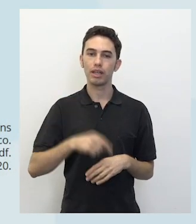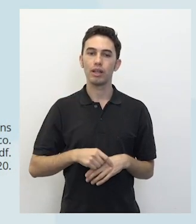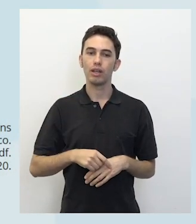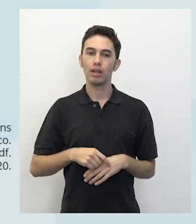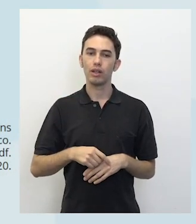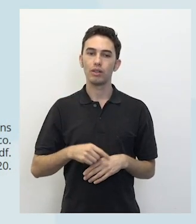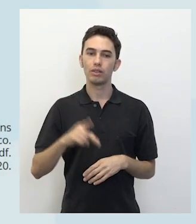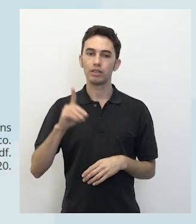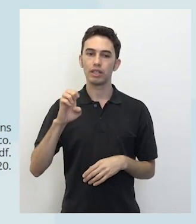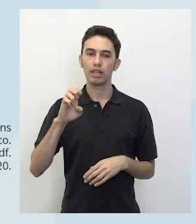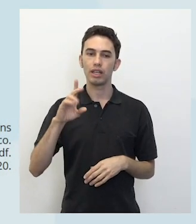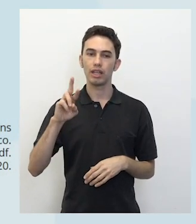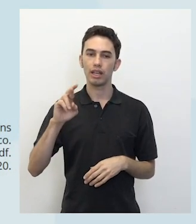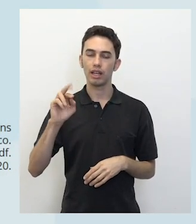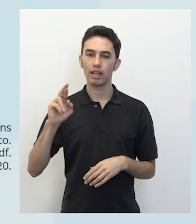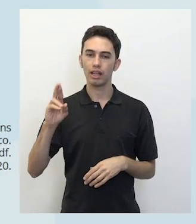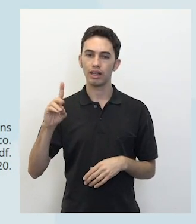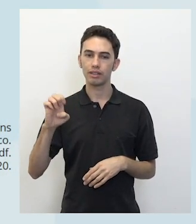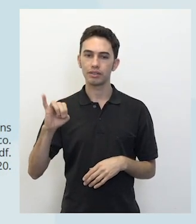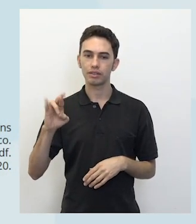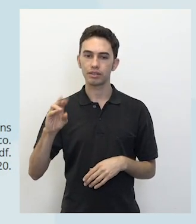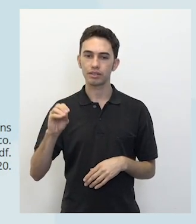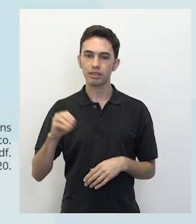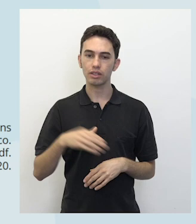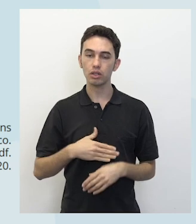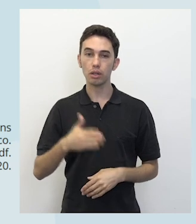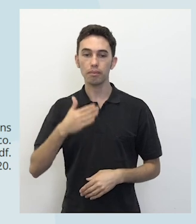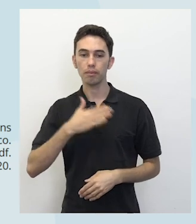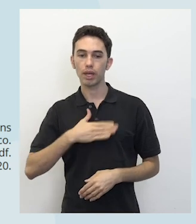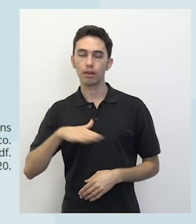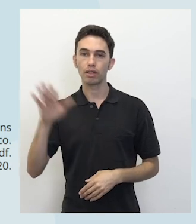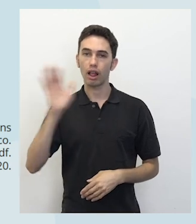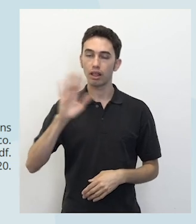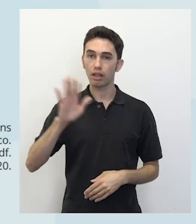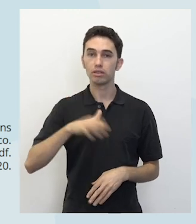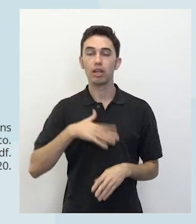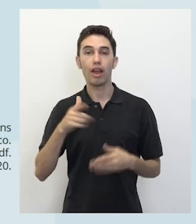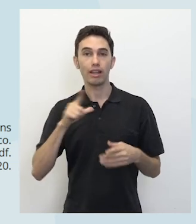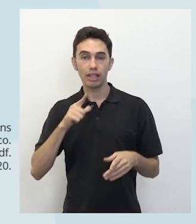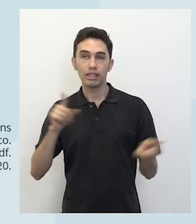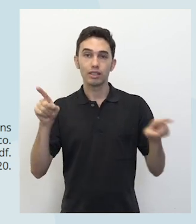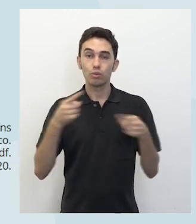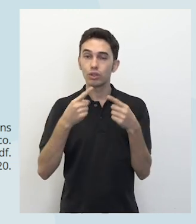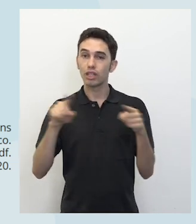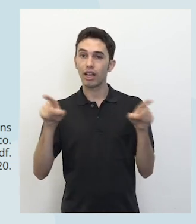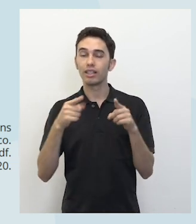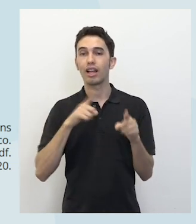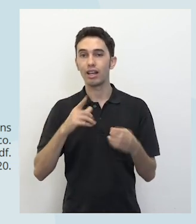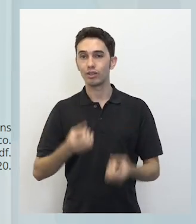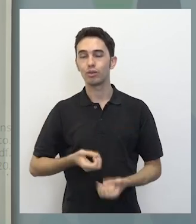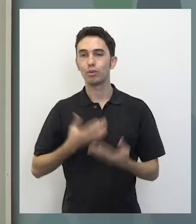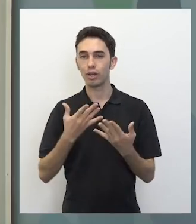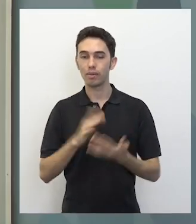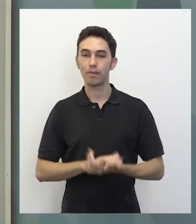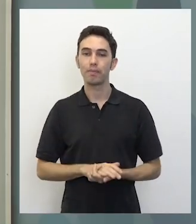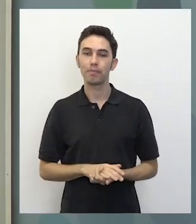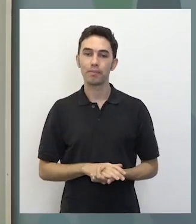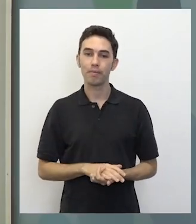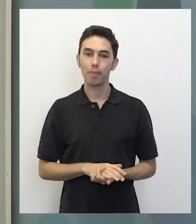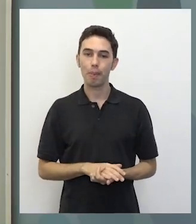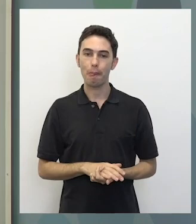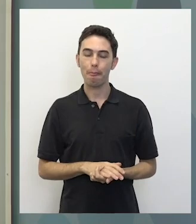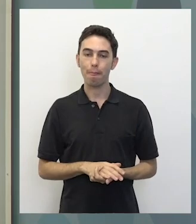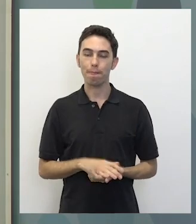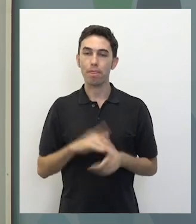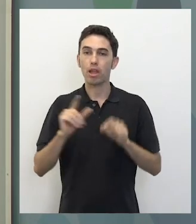ditoso, meus, adeus, eu vou dando musicalidade, vai se repetindo os sons. E pode voltar para mim agora. E o que